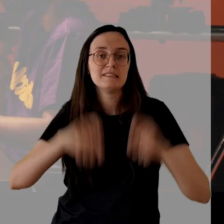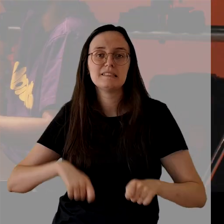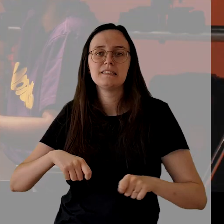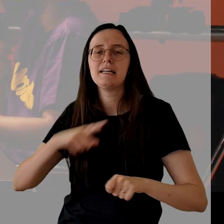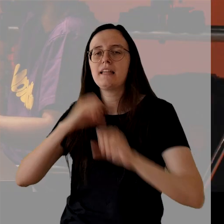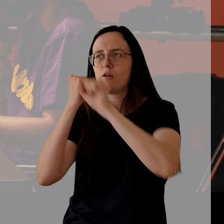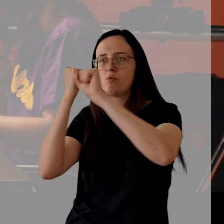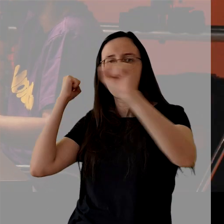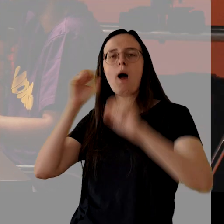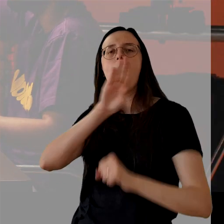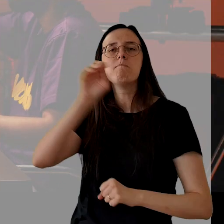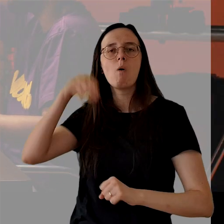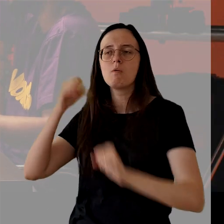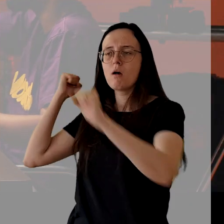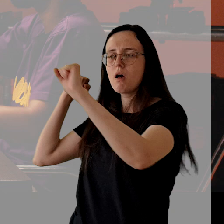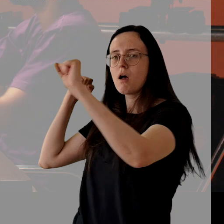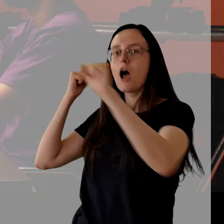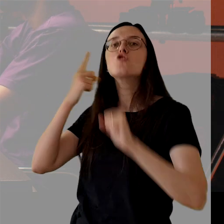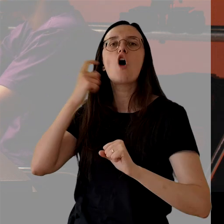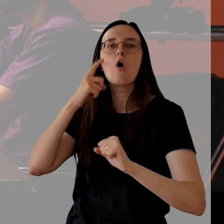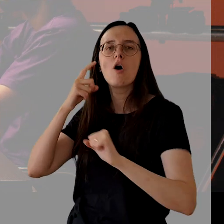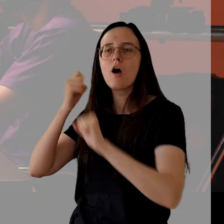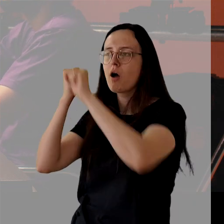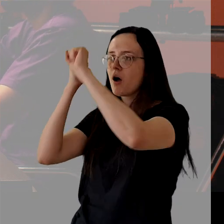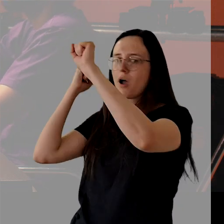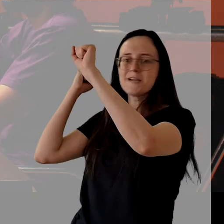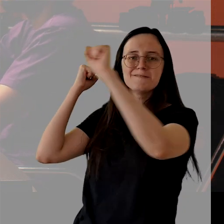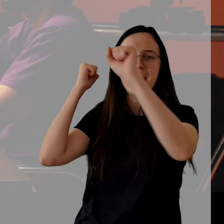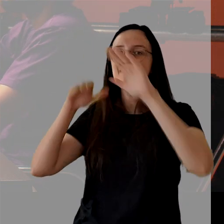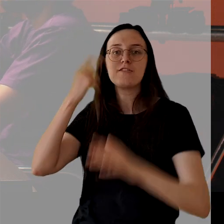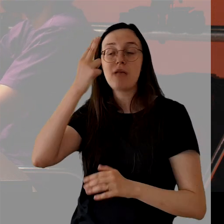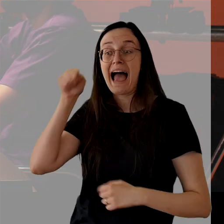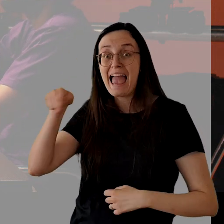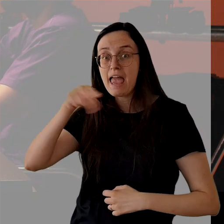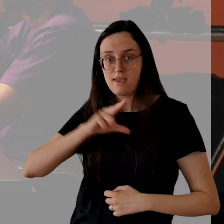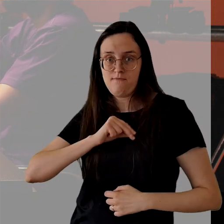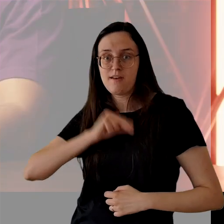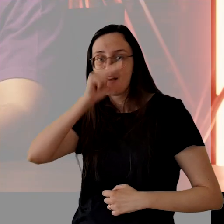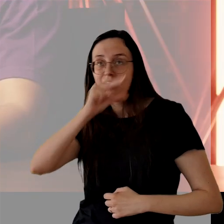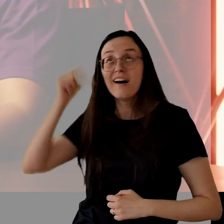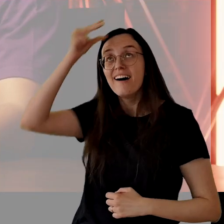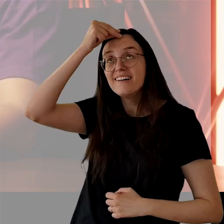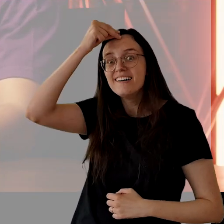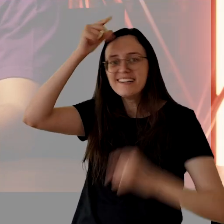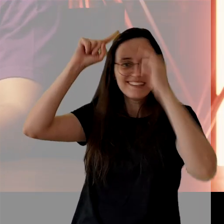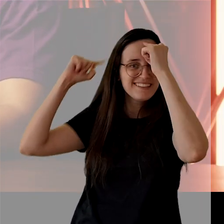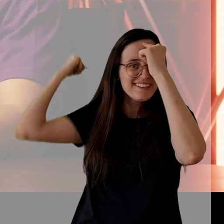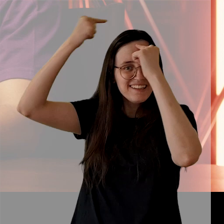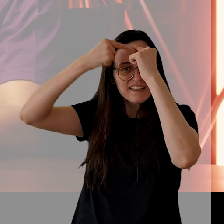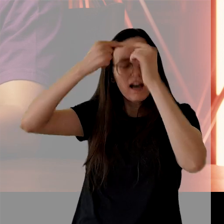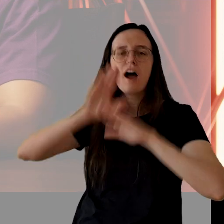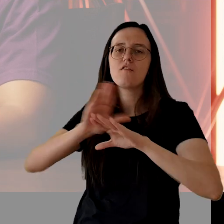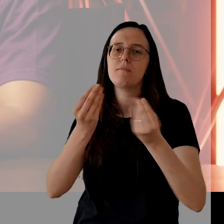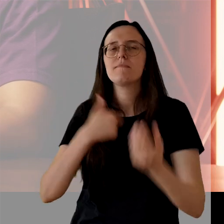boom ia conseguir chegar perto dela. Então a lapela ali salvou bastante. Então, eu sinto que